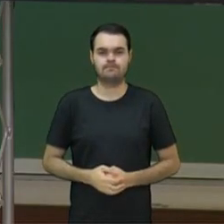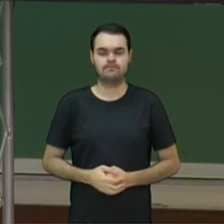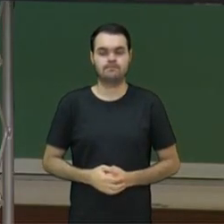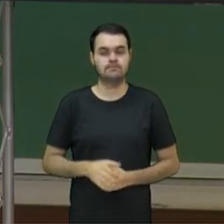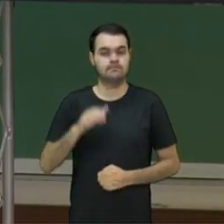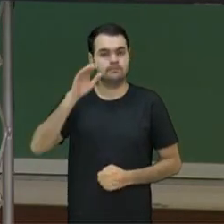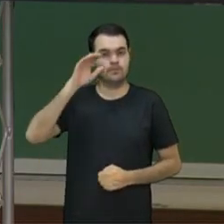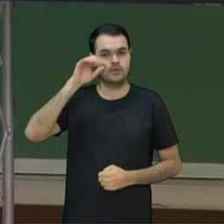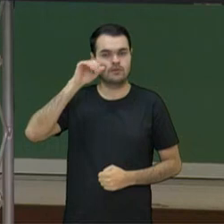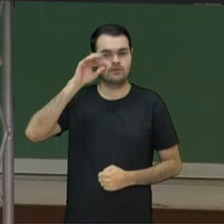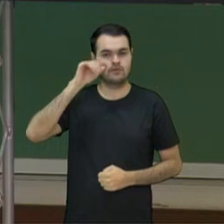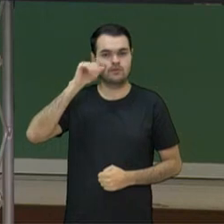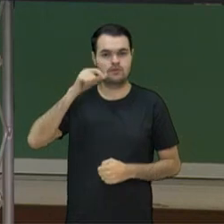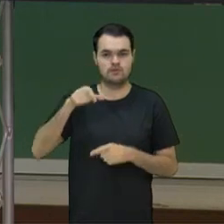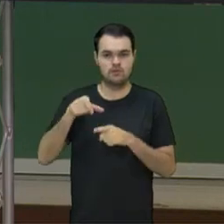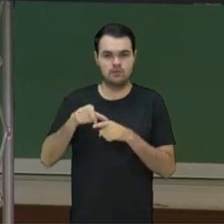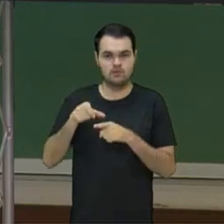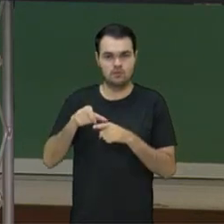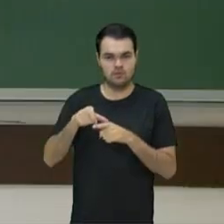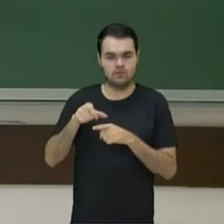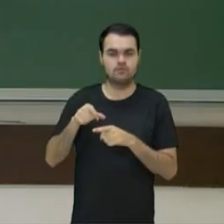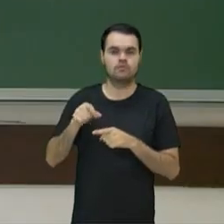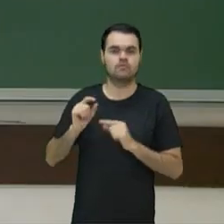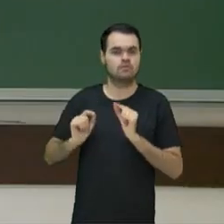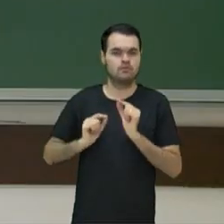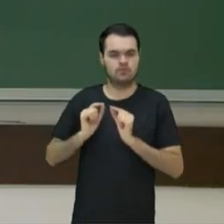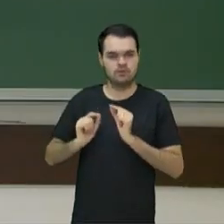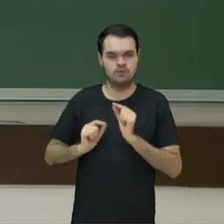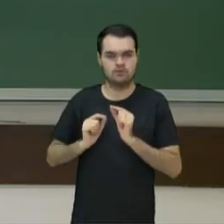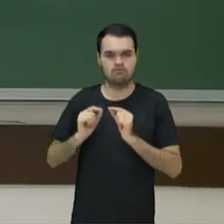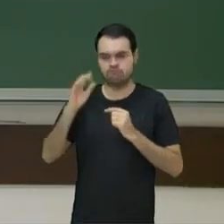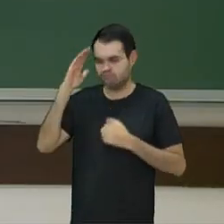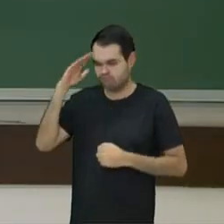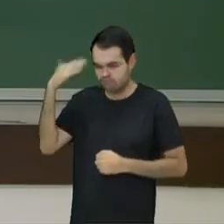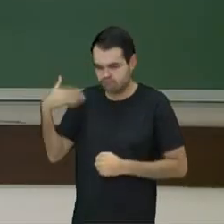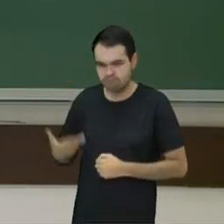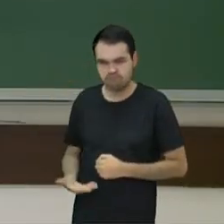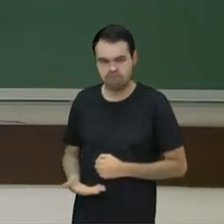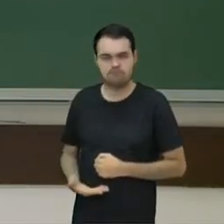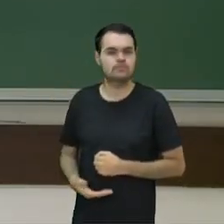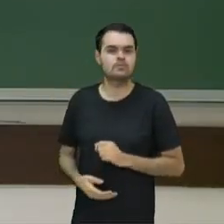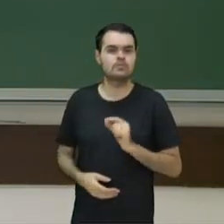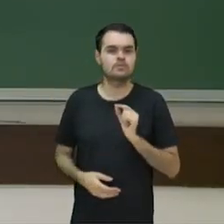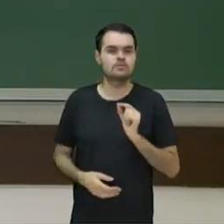curiosamente aqui, o Ohm, ele teve assim uma homenagem,